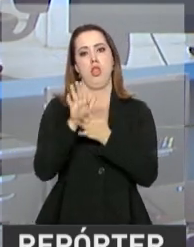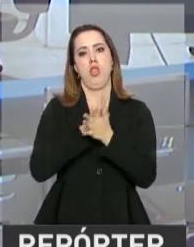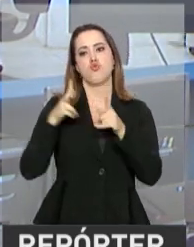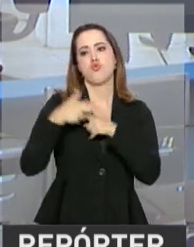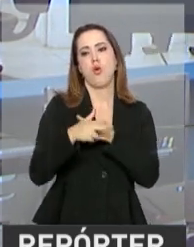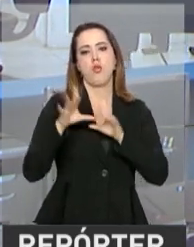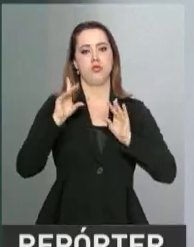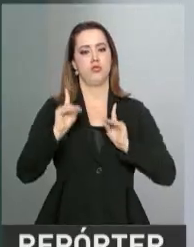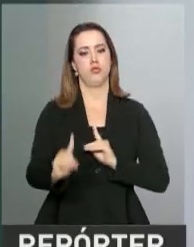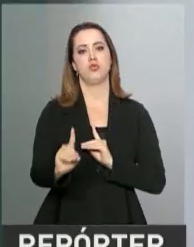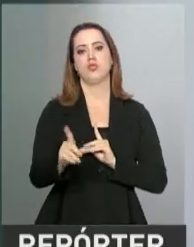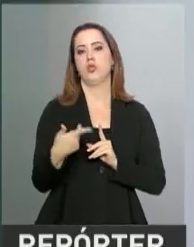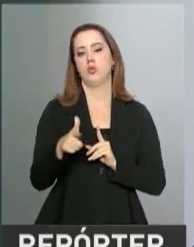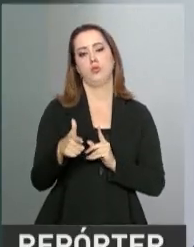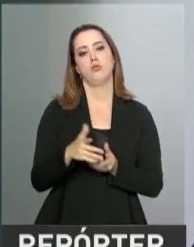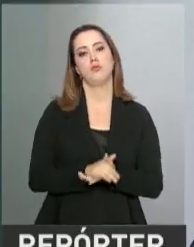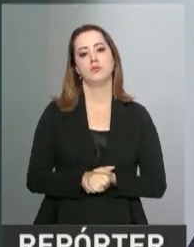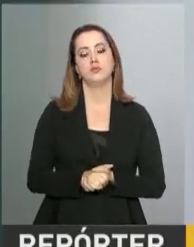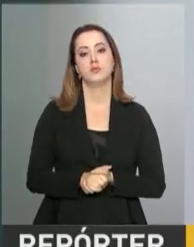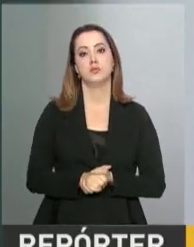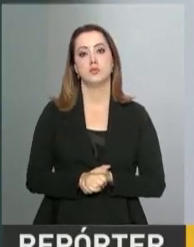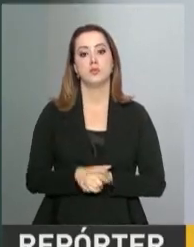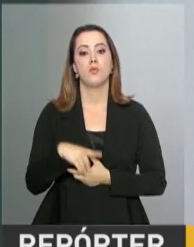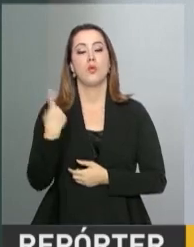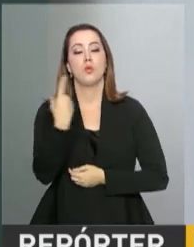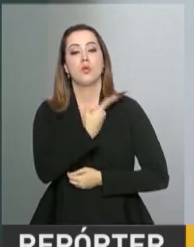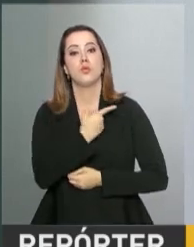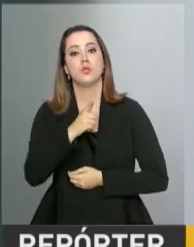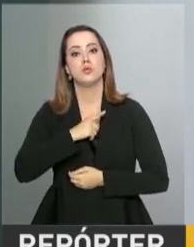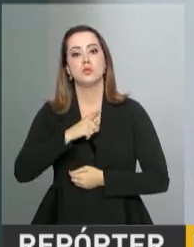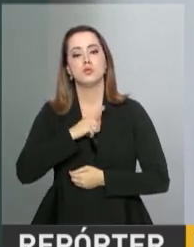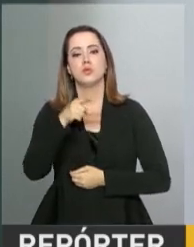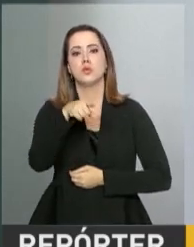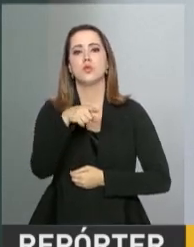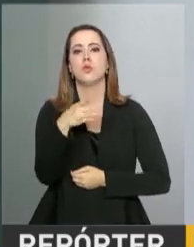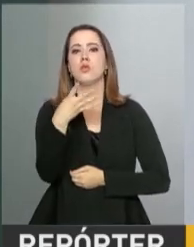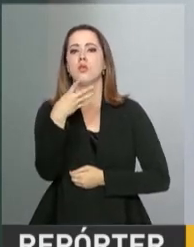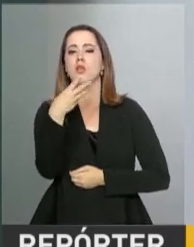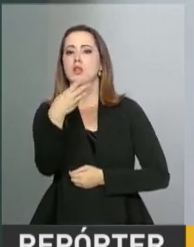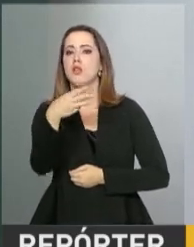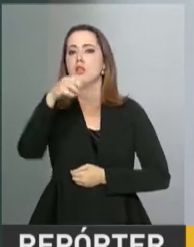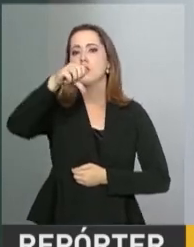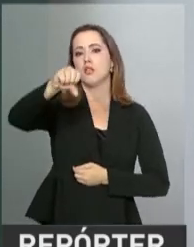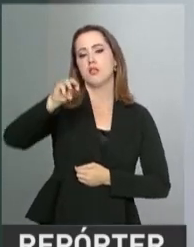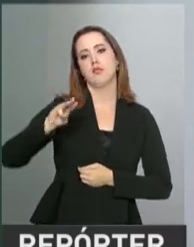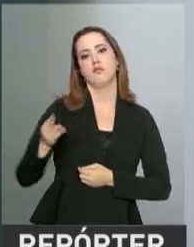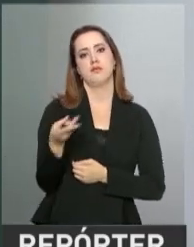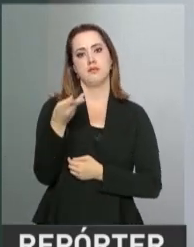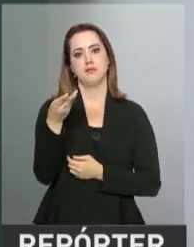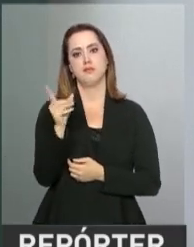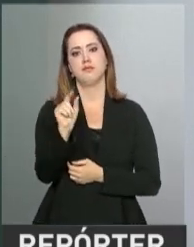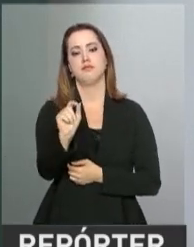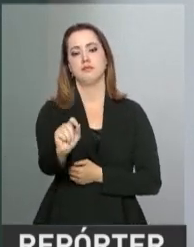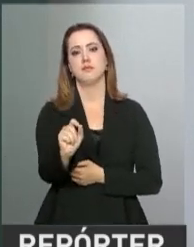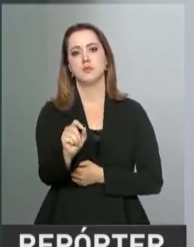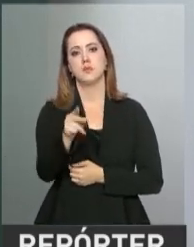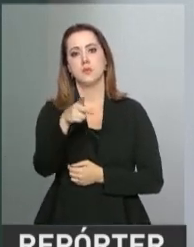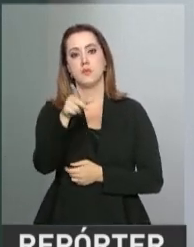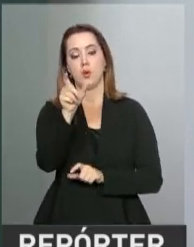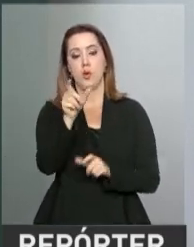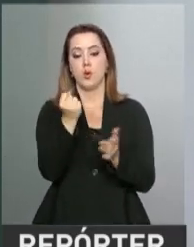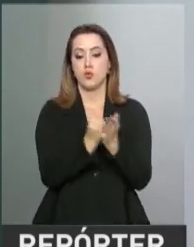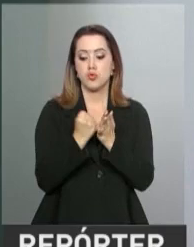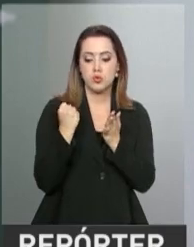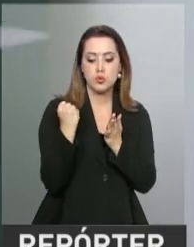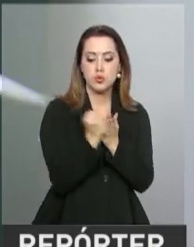dos trabalhadores. Hoje nós temos aí na casa de 39 milhões de